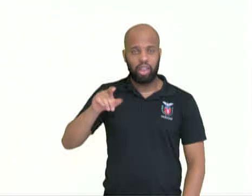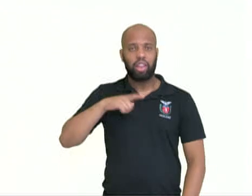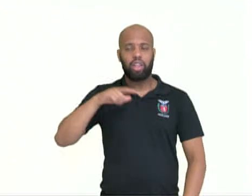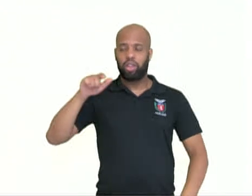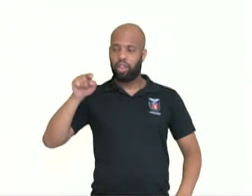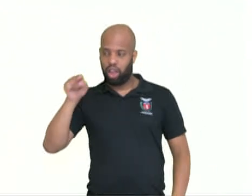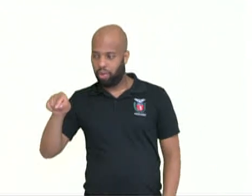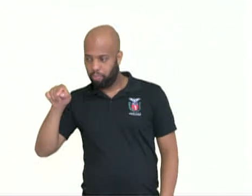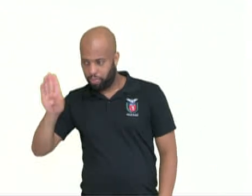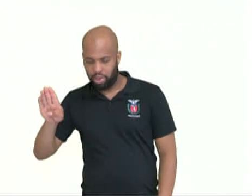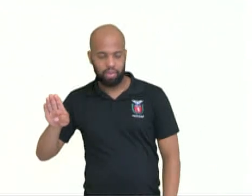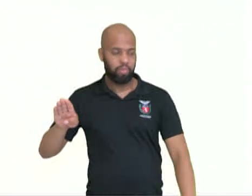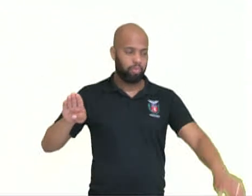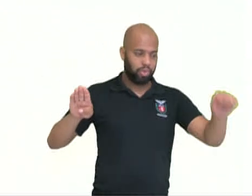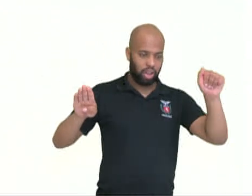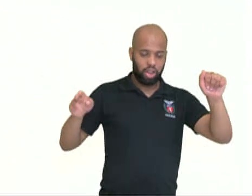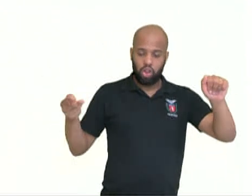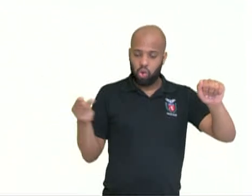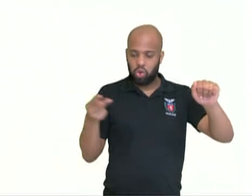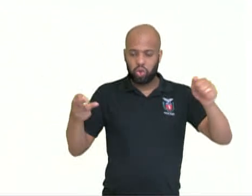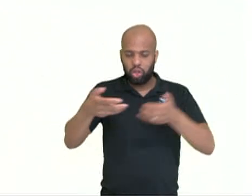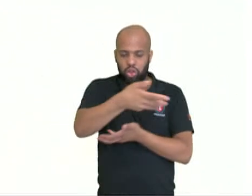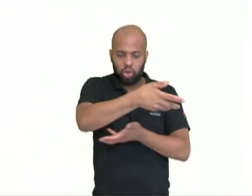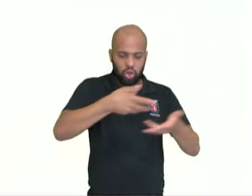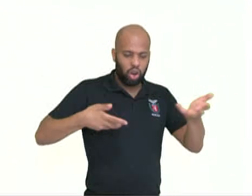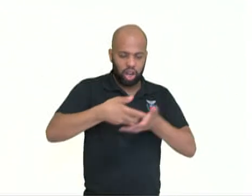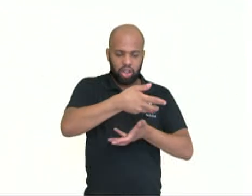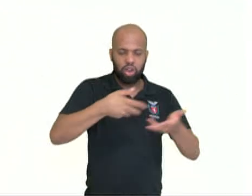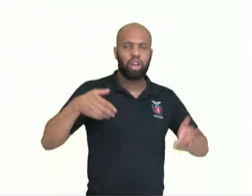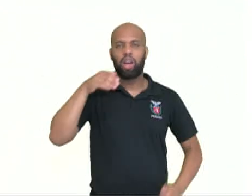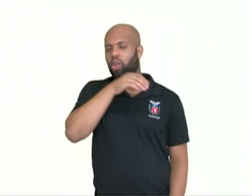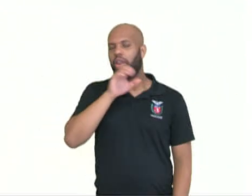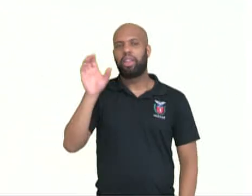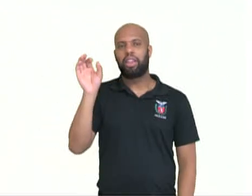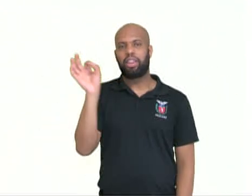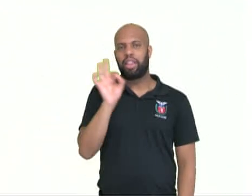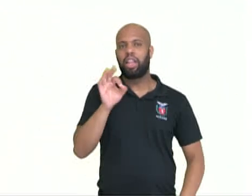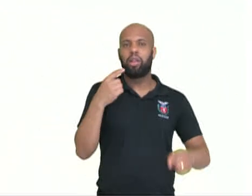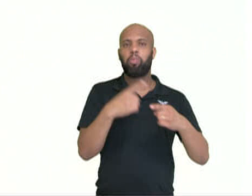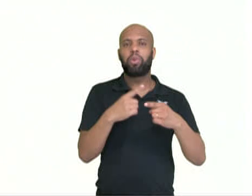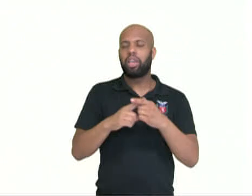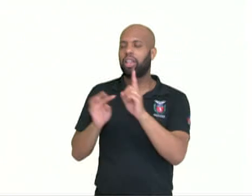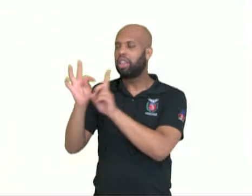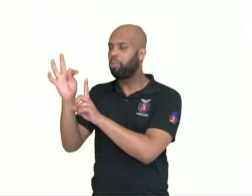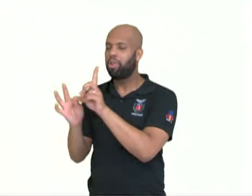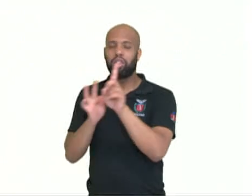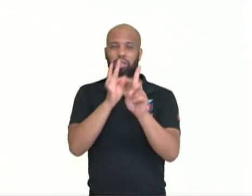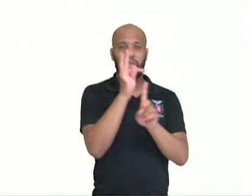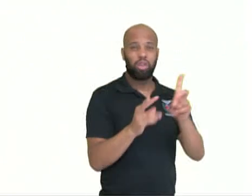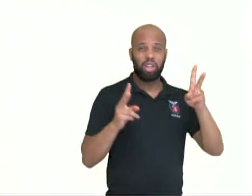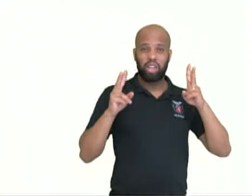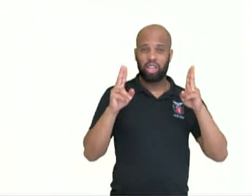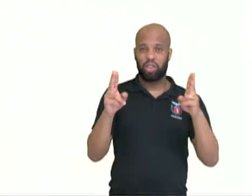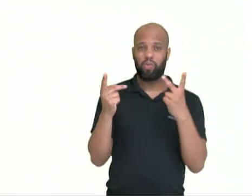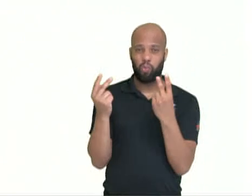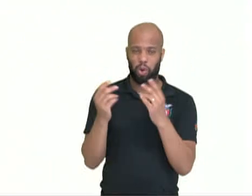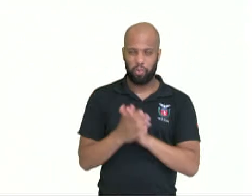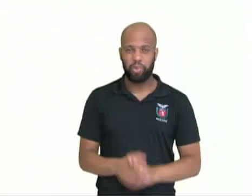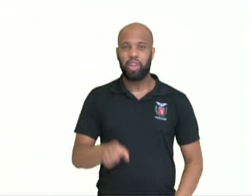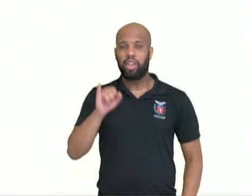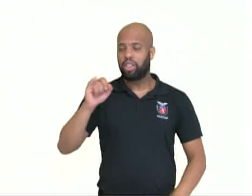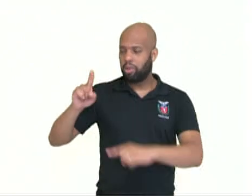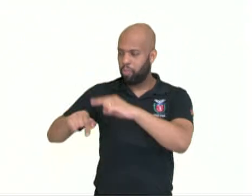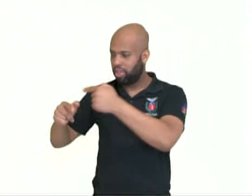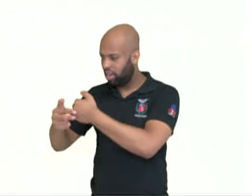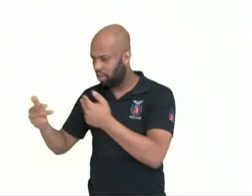térmico, ele não troca calor com aquele material porque eles estão na mesma temperatura. Então, quando os materiais estão na mesma